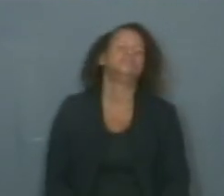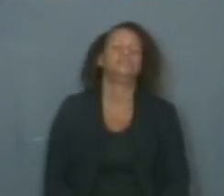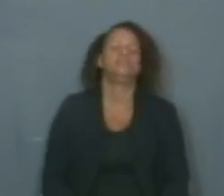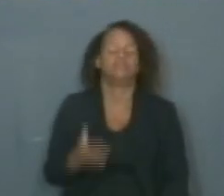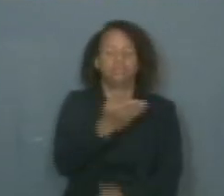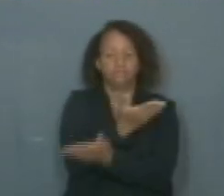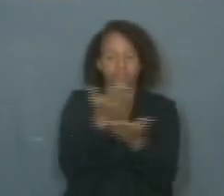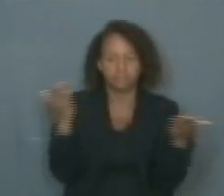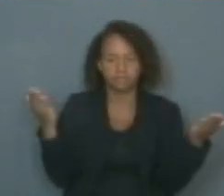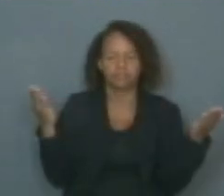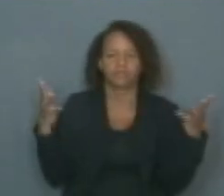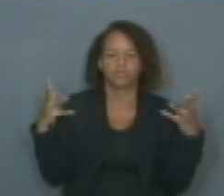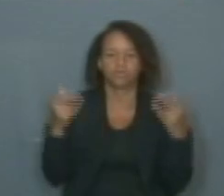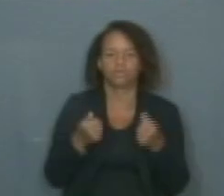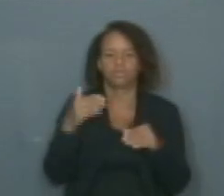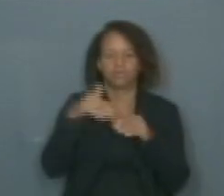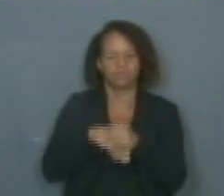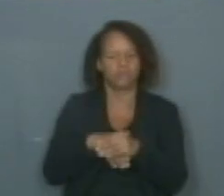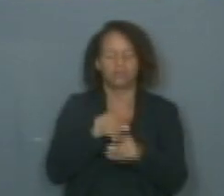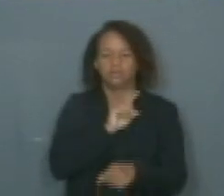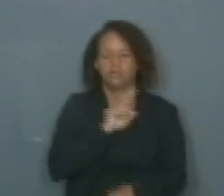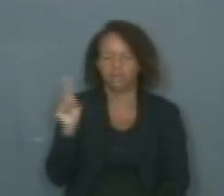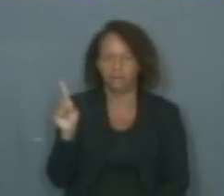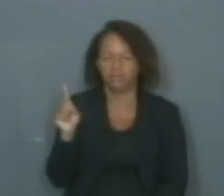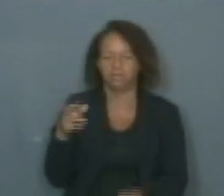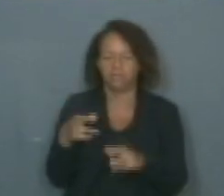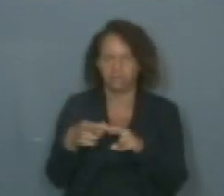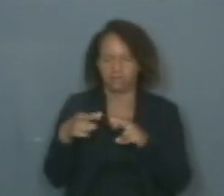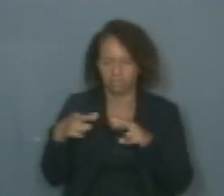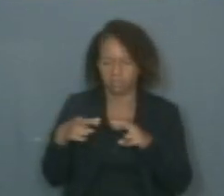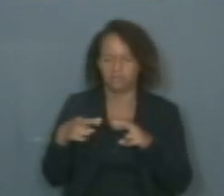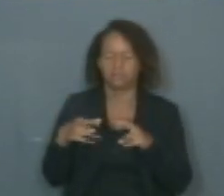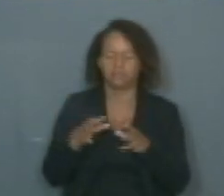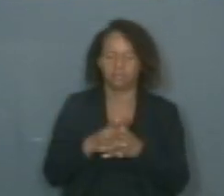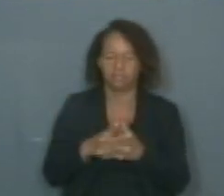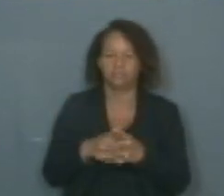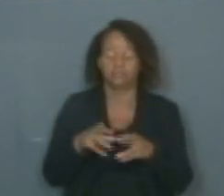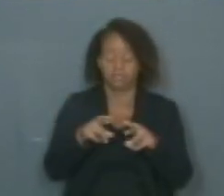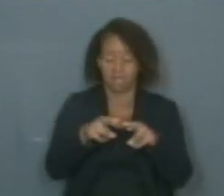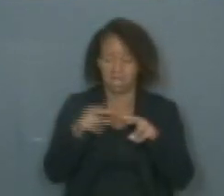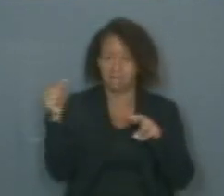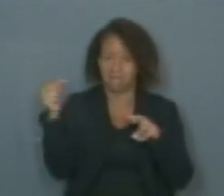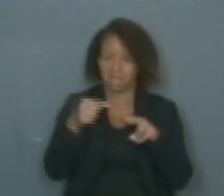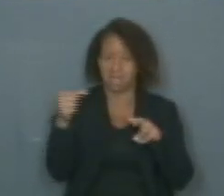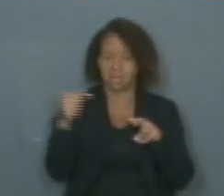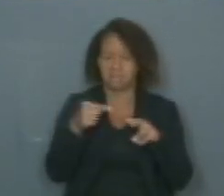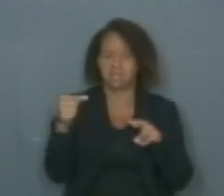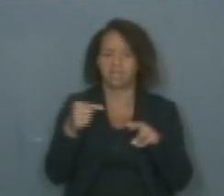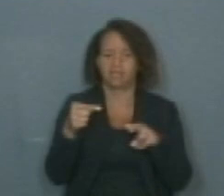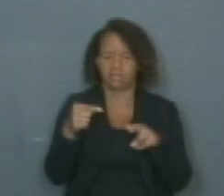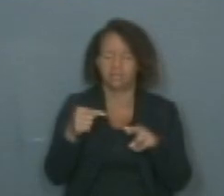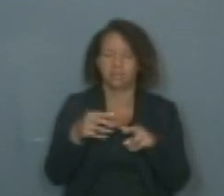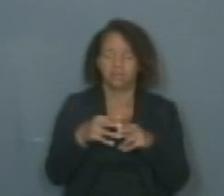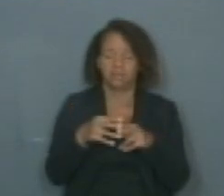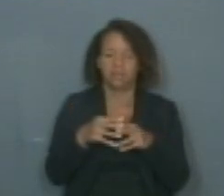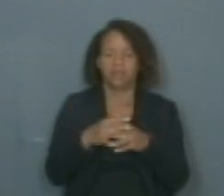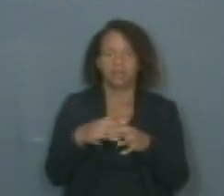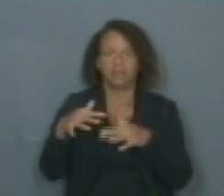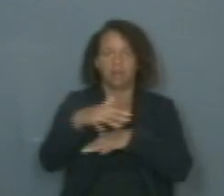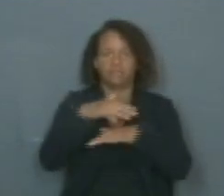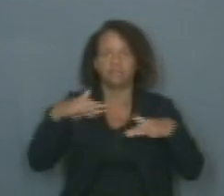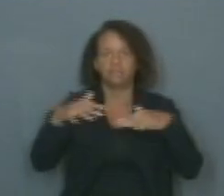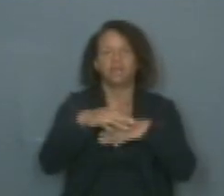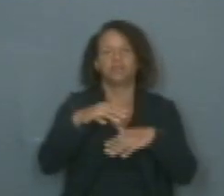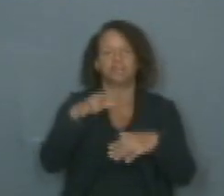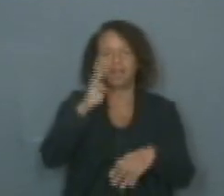pares dessa casa votar não a este requerimento, afinal é um requerimento que faz aplauso ao movimento